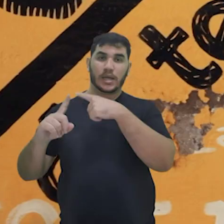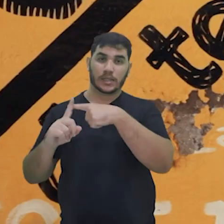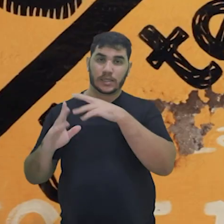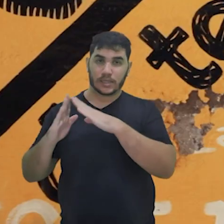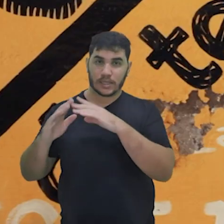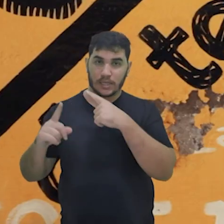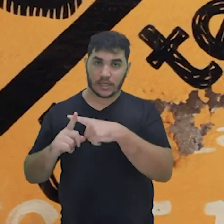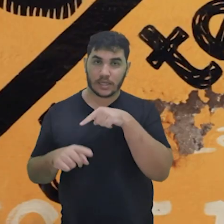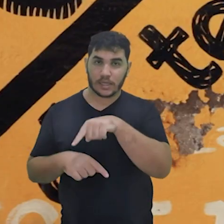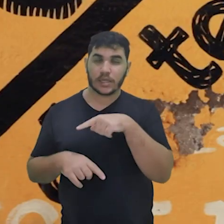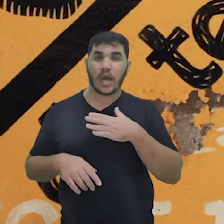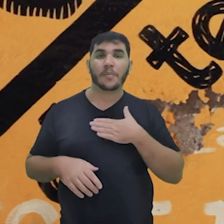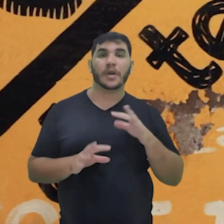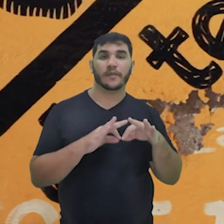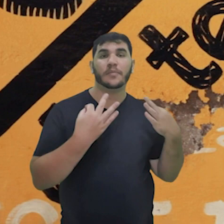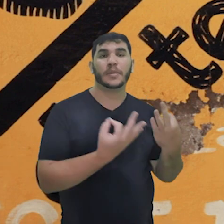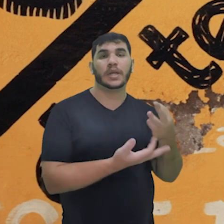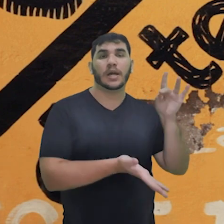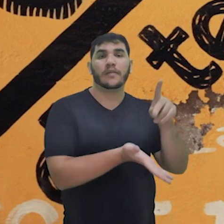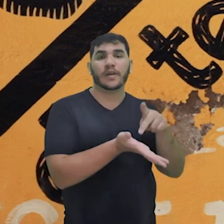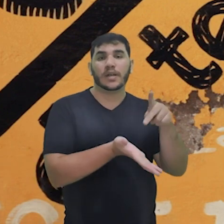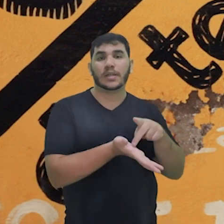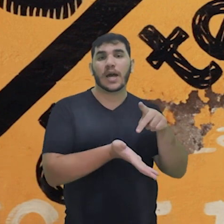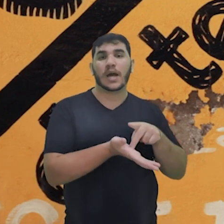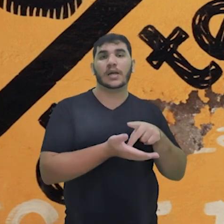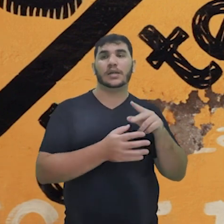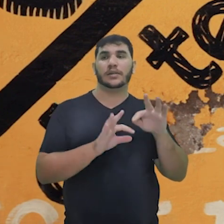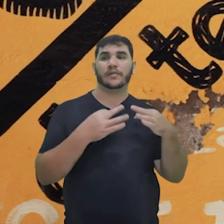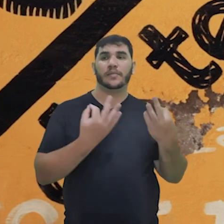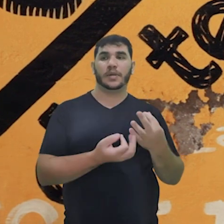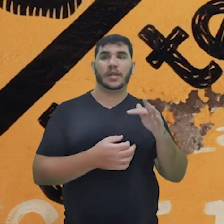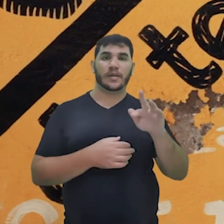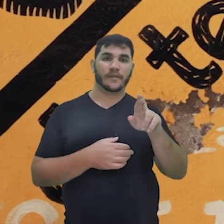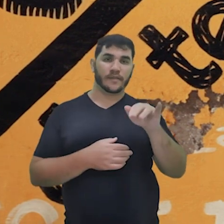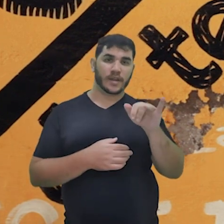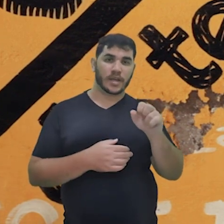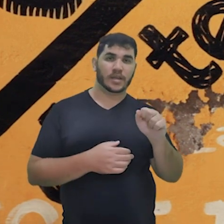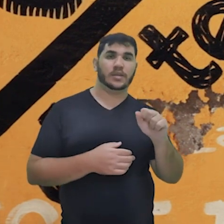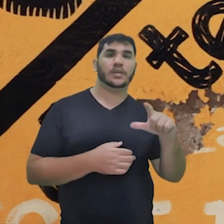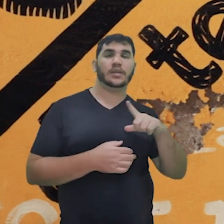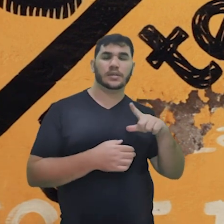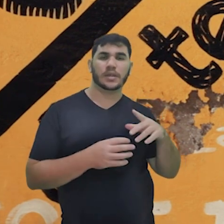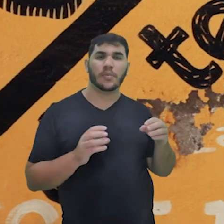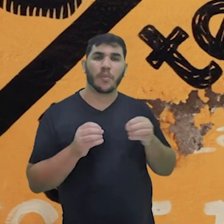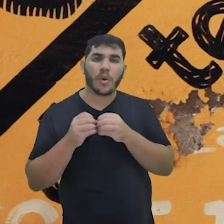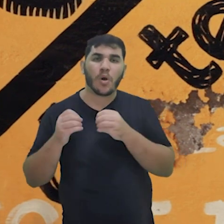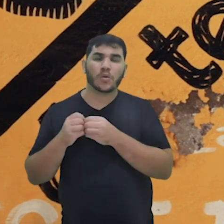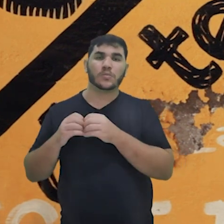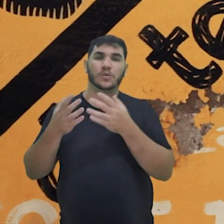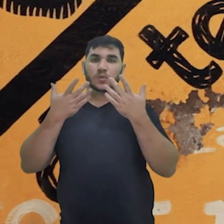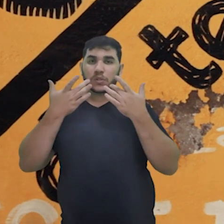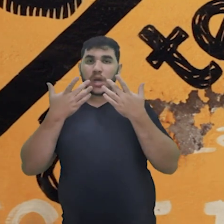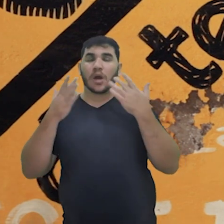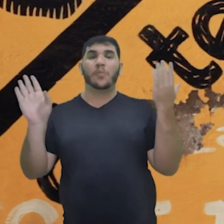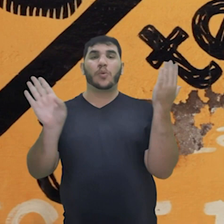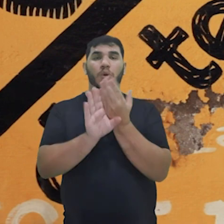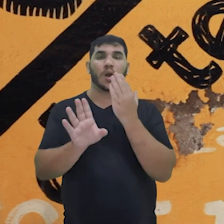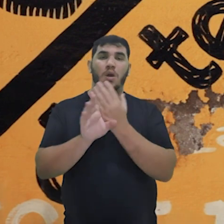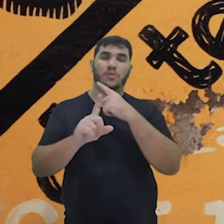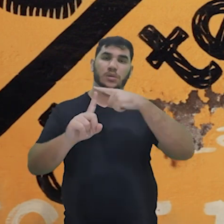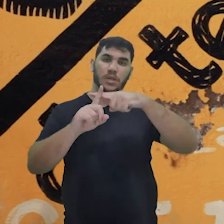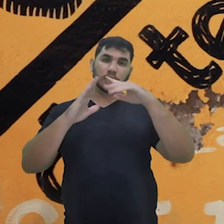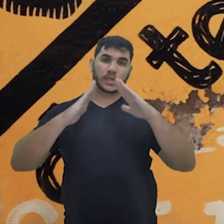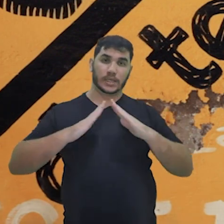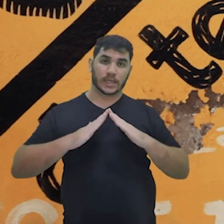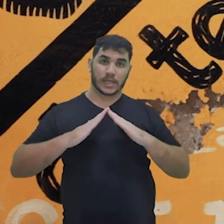anos, minha família, na verdade, né, a família Freire, a gente tem uma história bem próxima com o Nós de Teatro por conta lá da igreja.